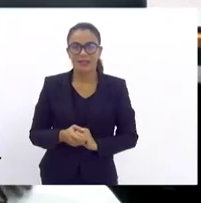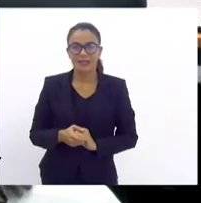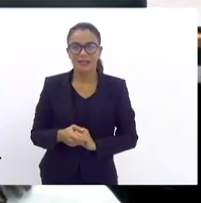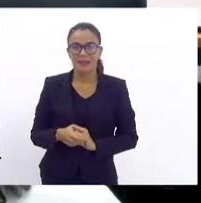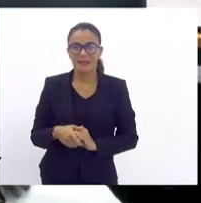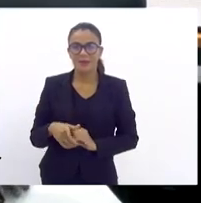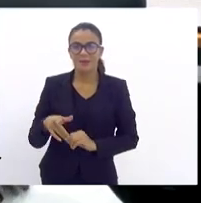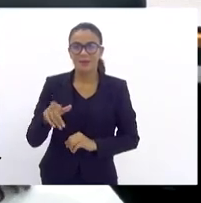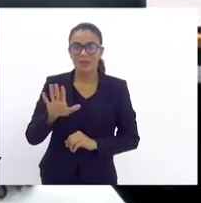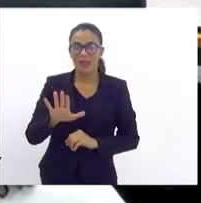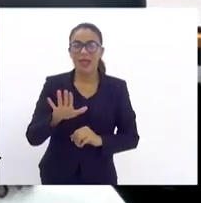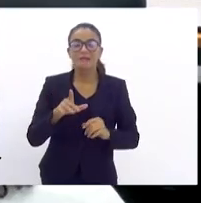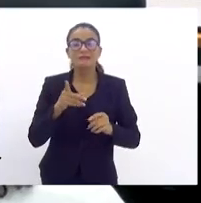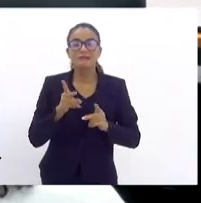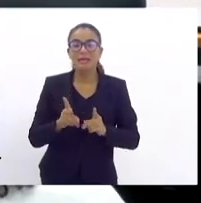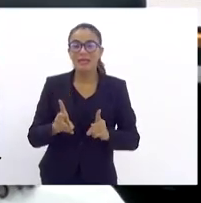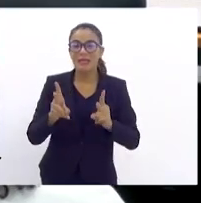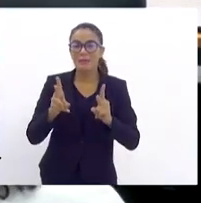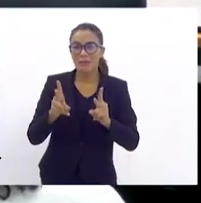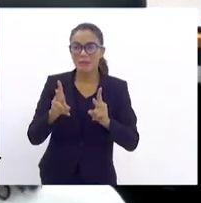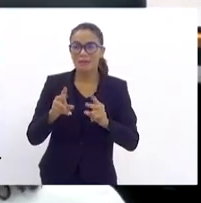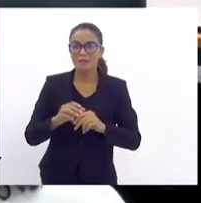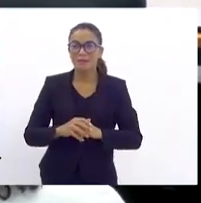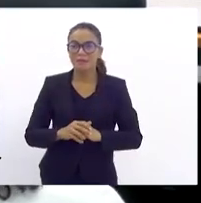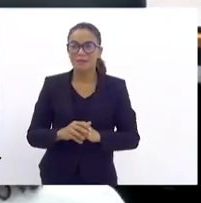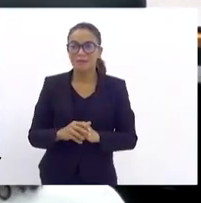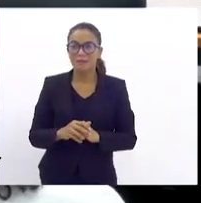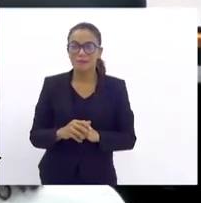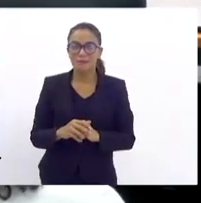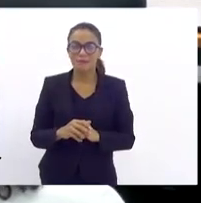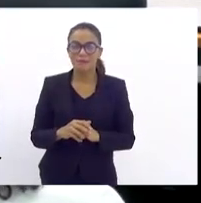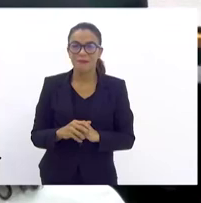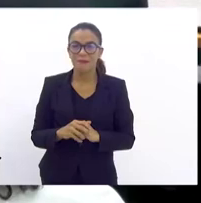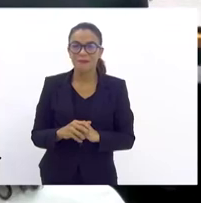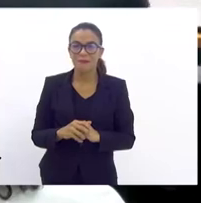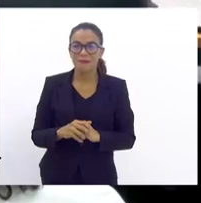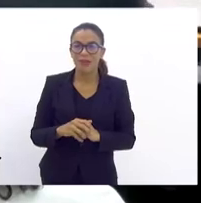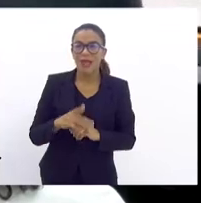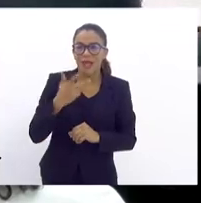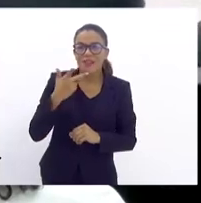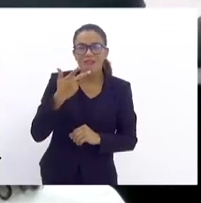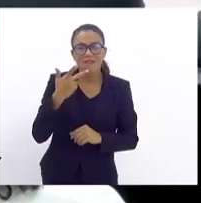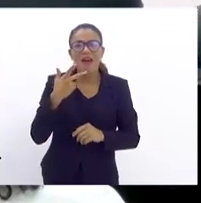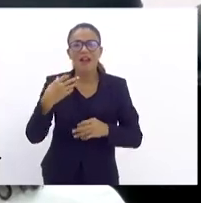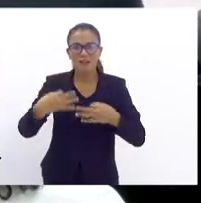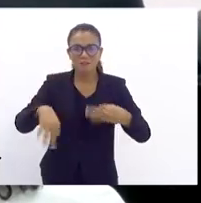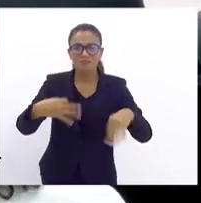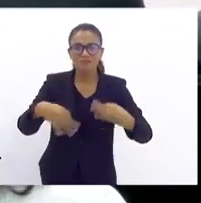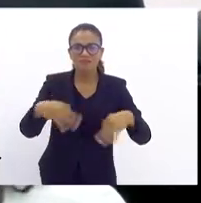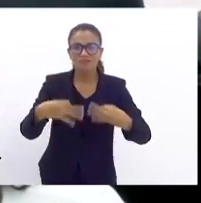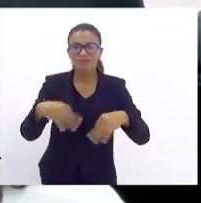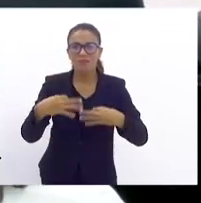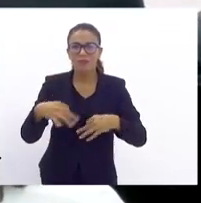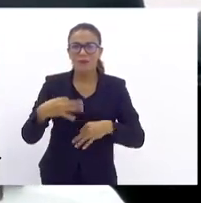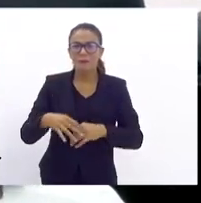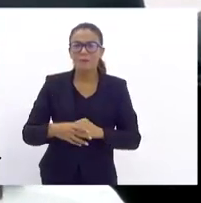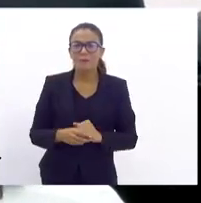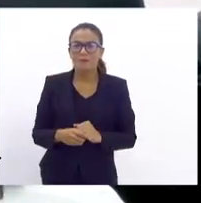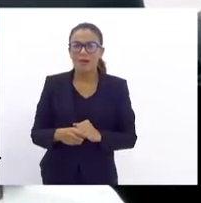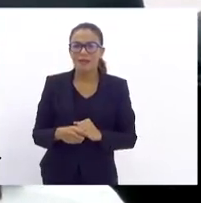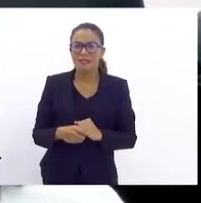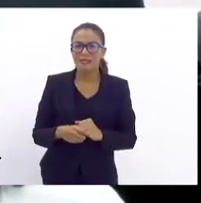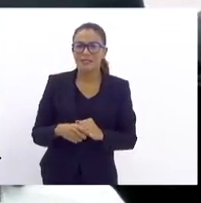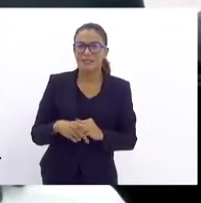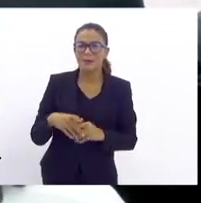para tratar sobre esse assunto nós falamos com ele conversamos muito com Dr Pedro que